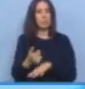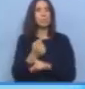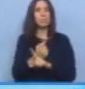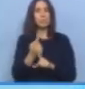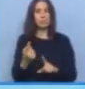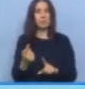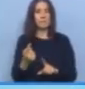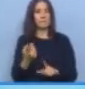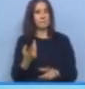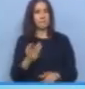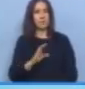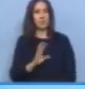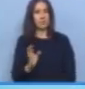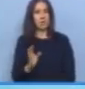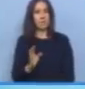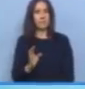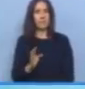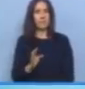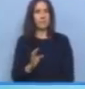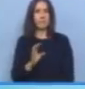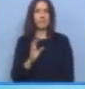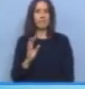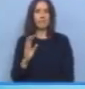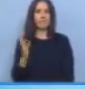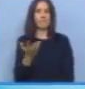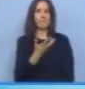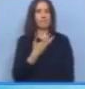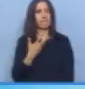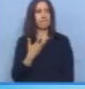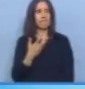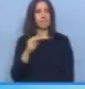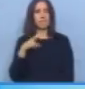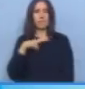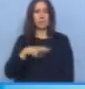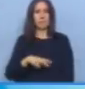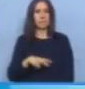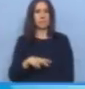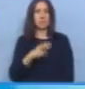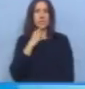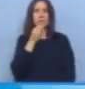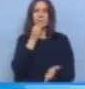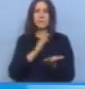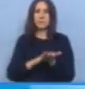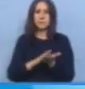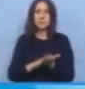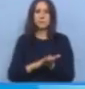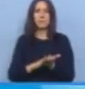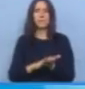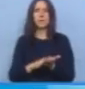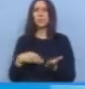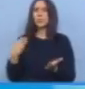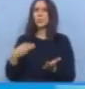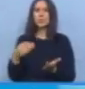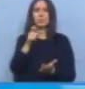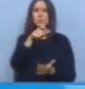estamos no meio vivo assim, de Portugal, quer dizer, no restaurante, todos os dias